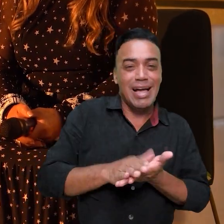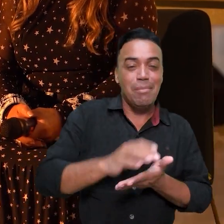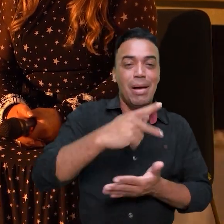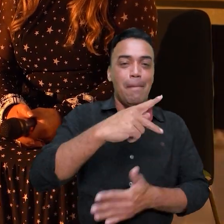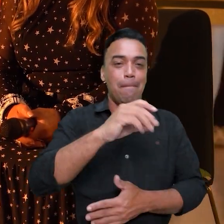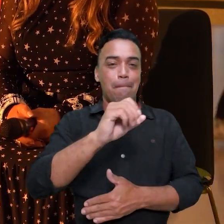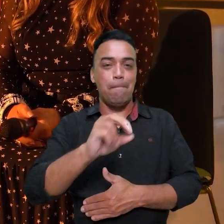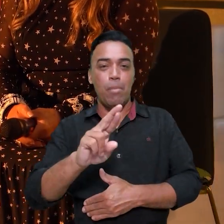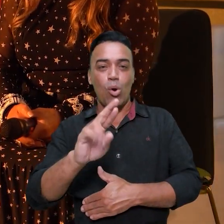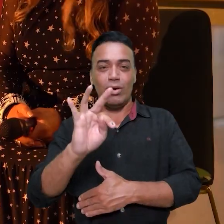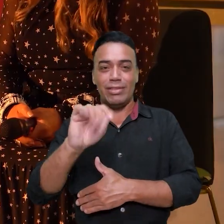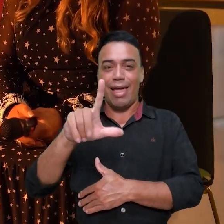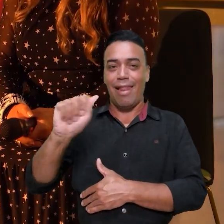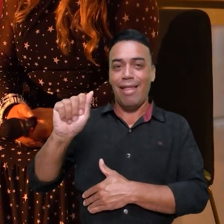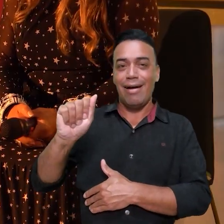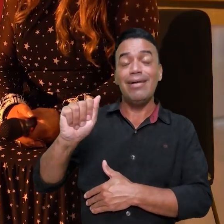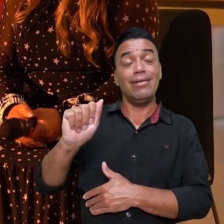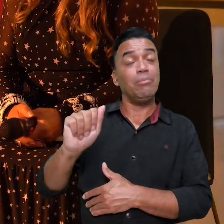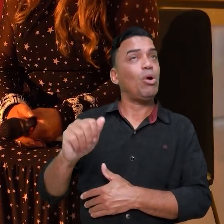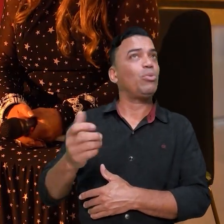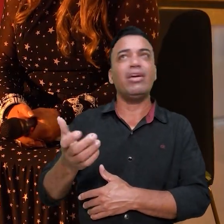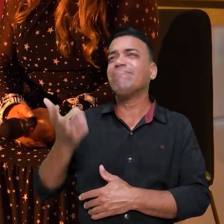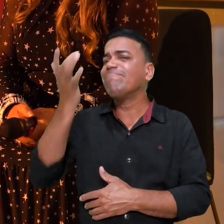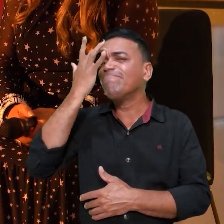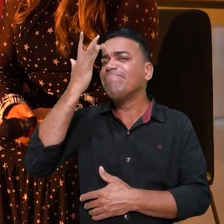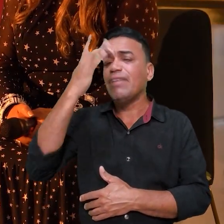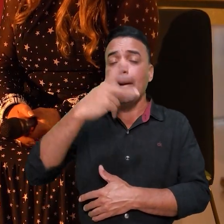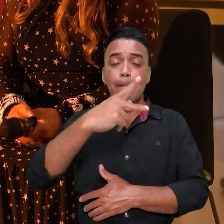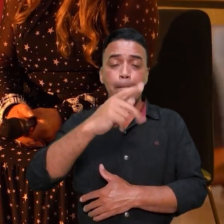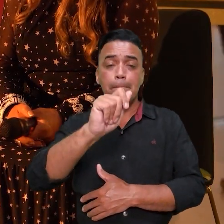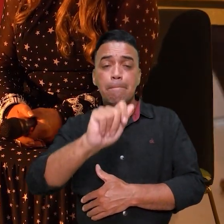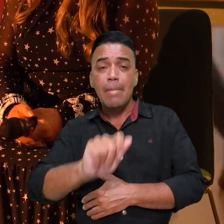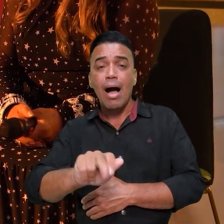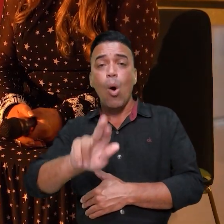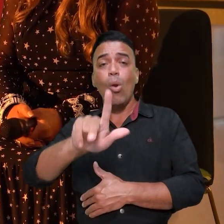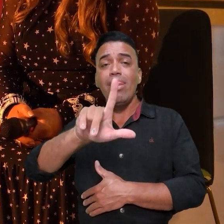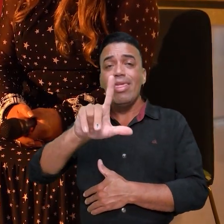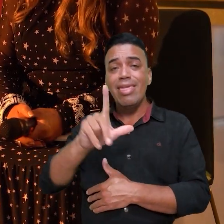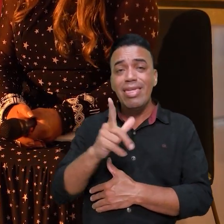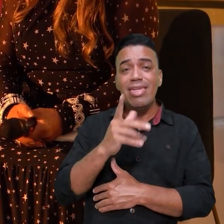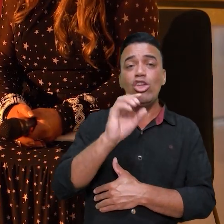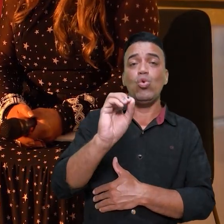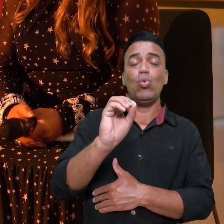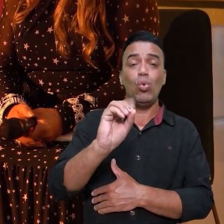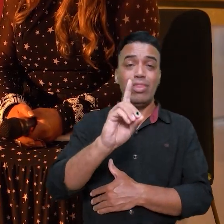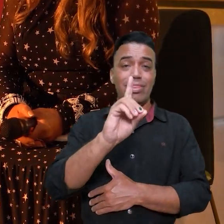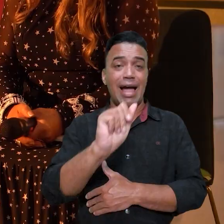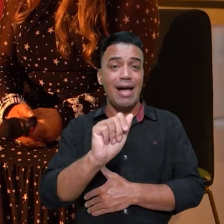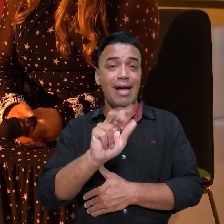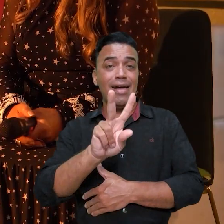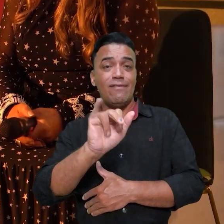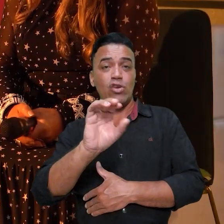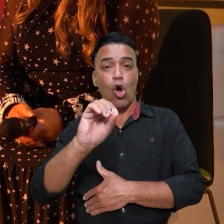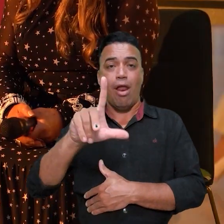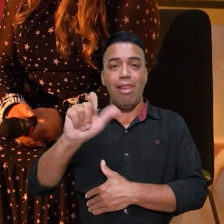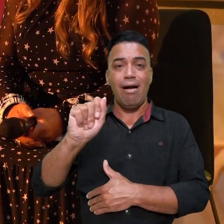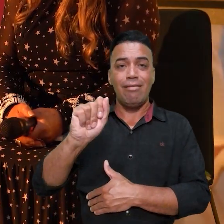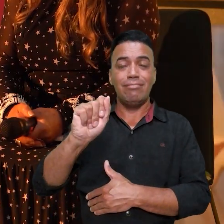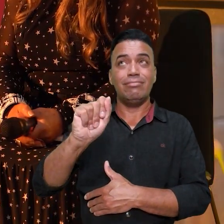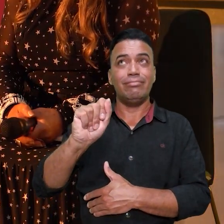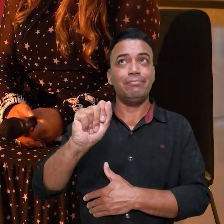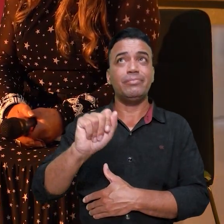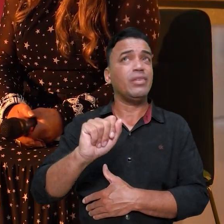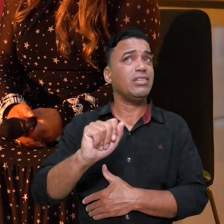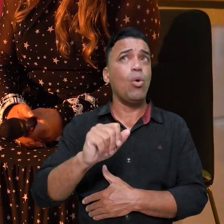isso. E aí, mais um gênio, Paulinho da Viola. Realmente tem um saber, né? Que é o saber que o